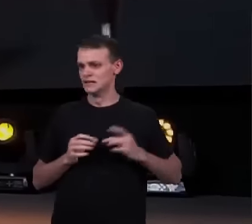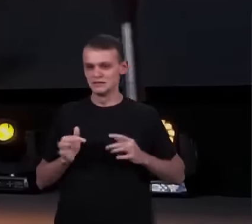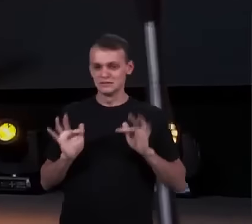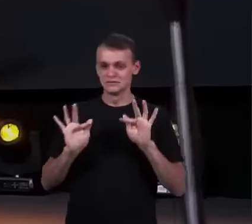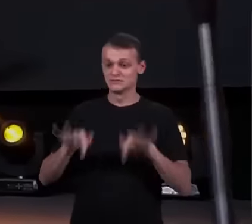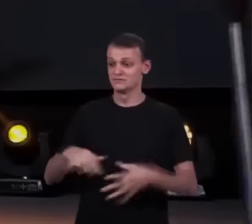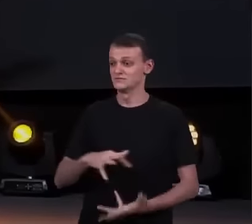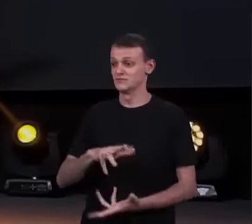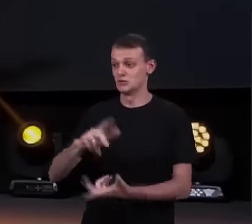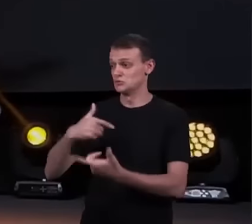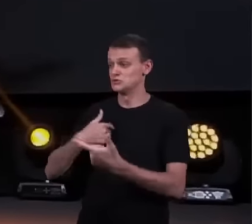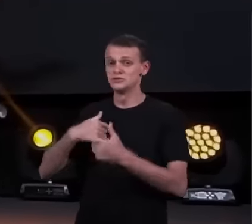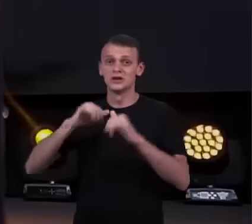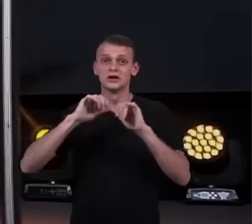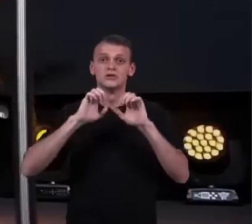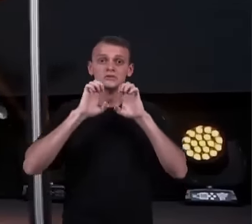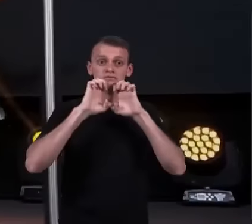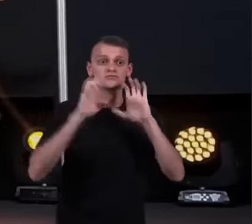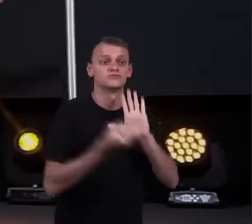tenho que reevangelizar você